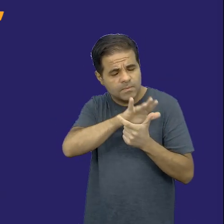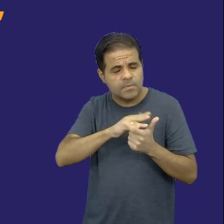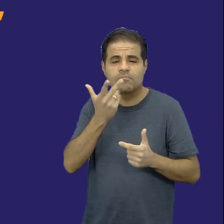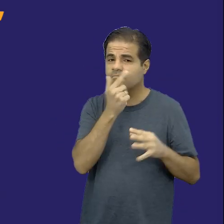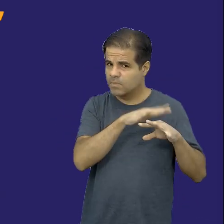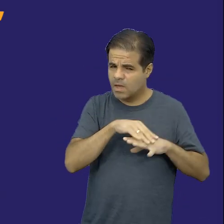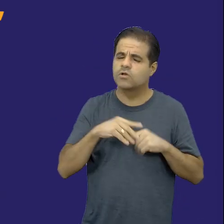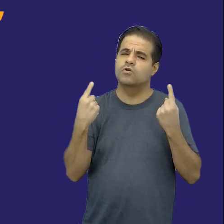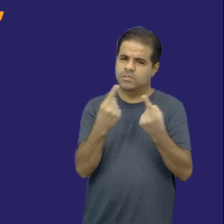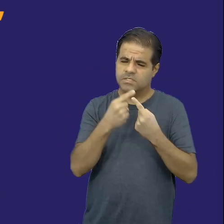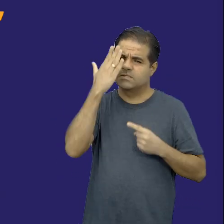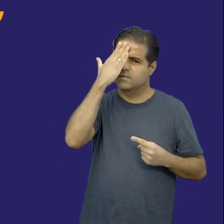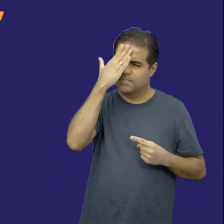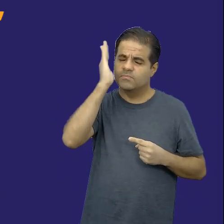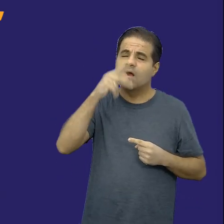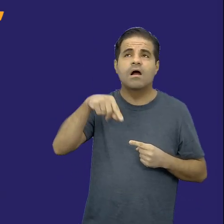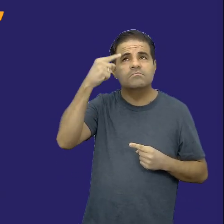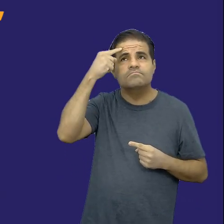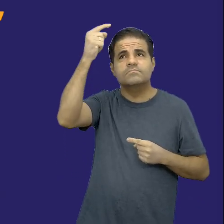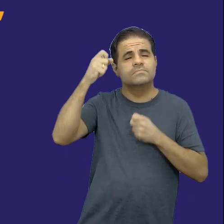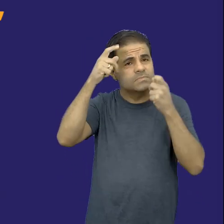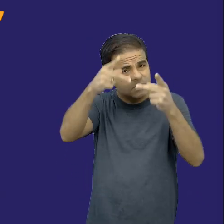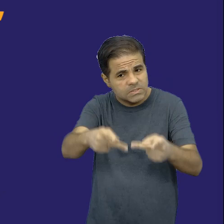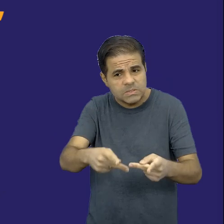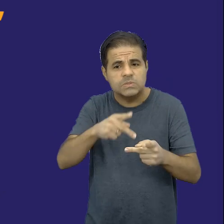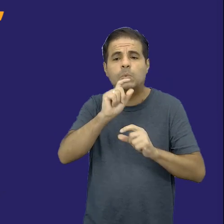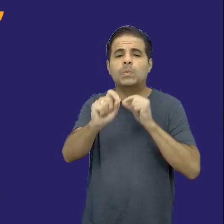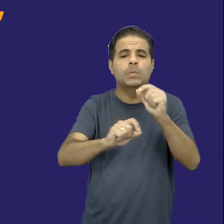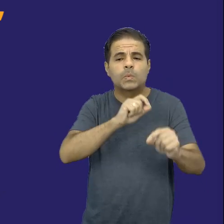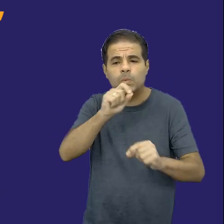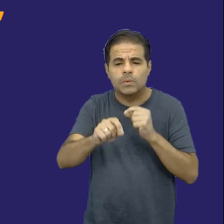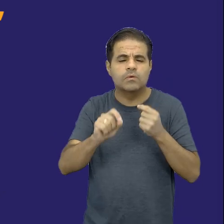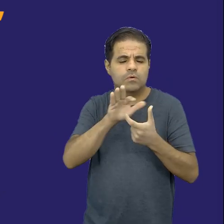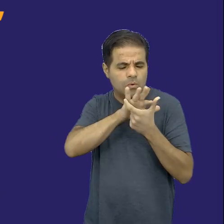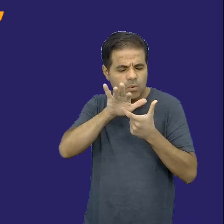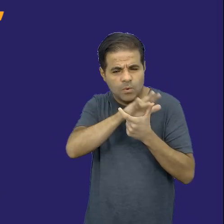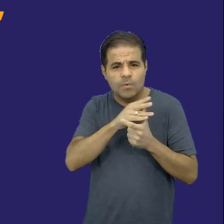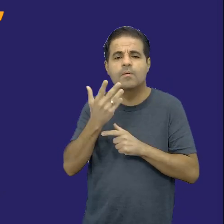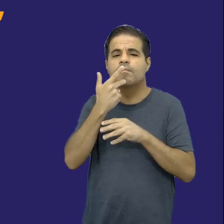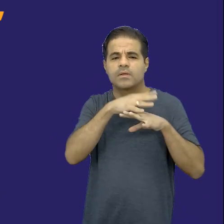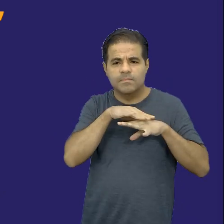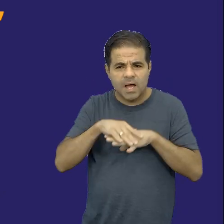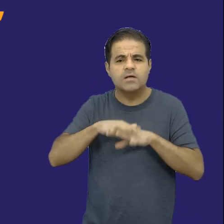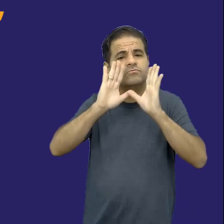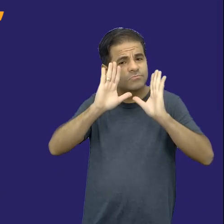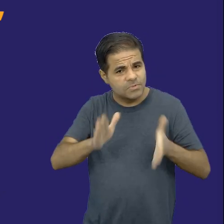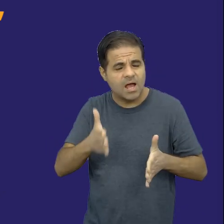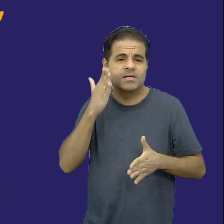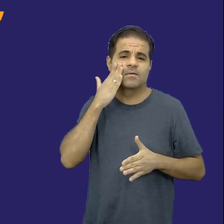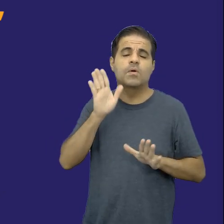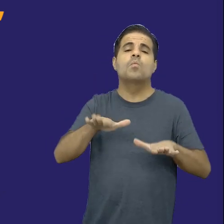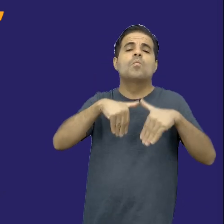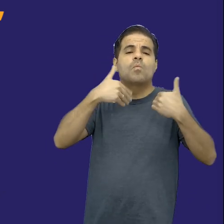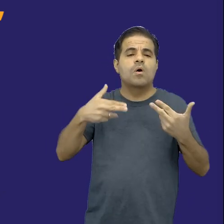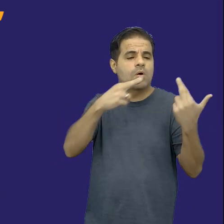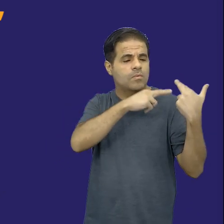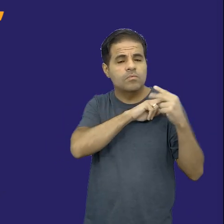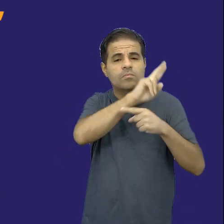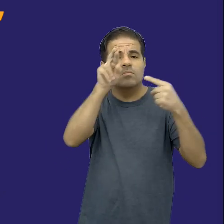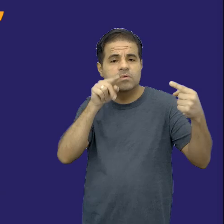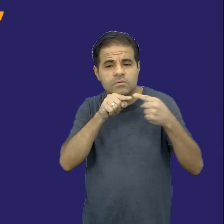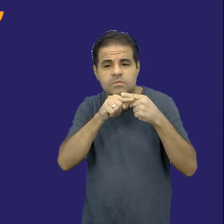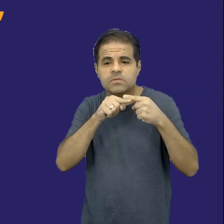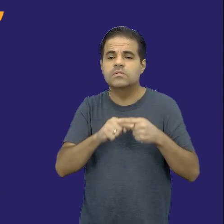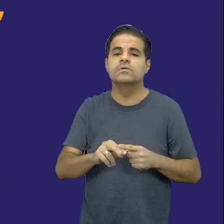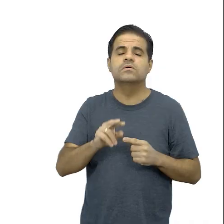nós já sabemos, relembramos, revisitamos o que é letramento matemático. Qual é o papel da